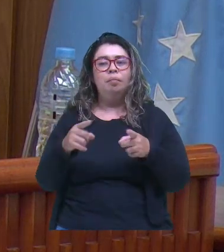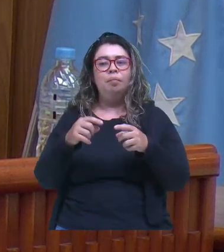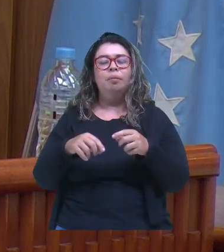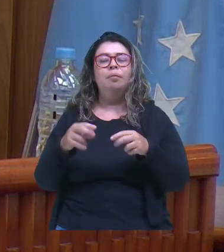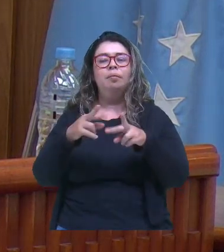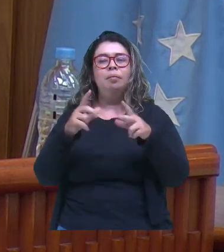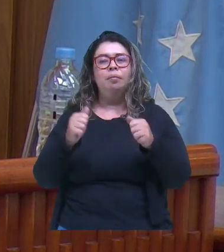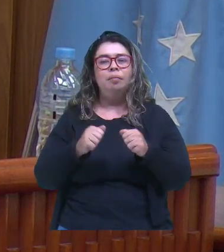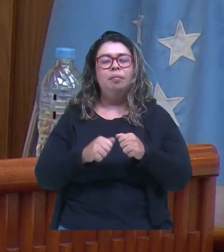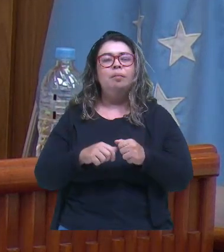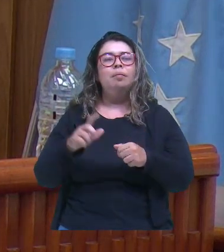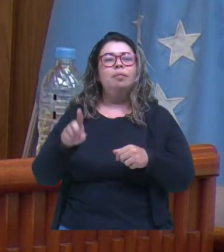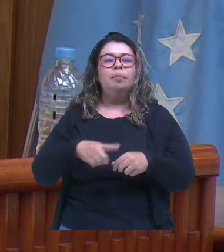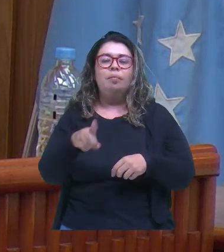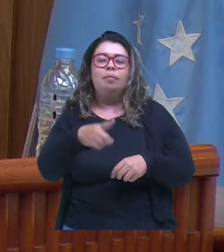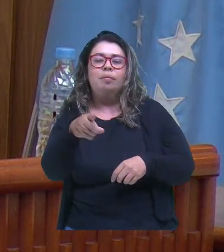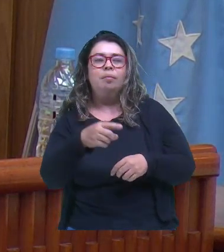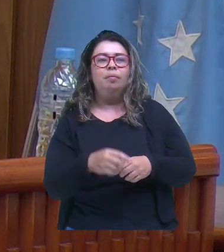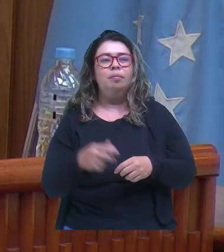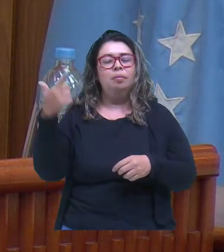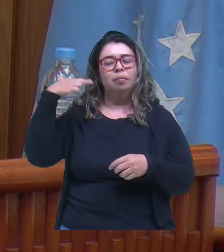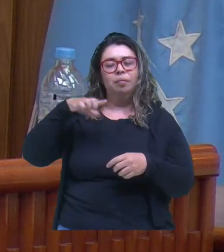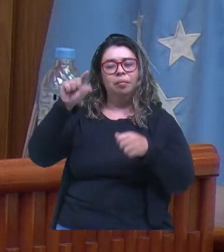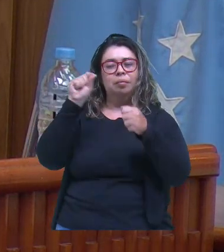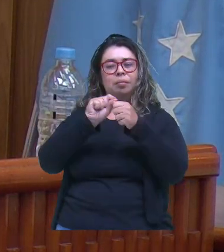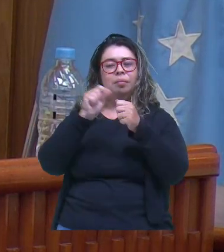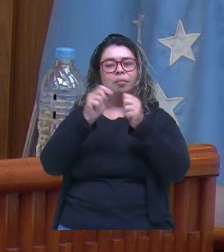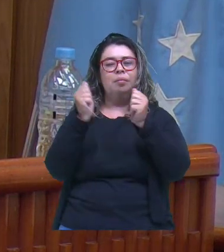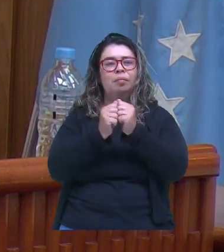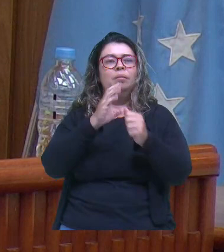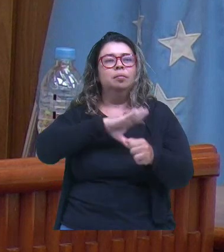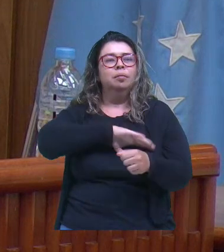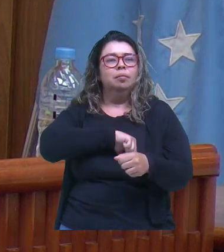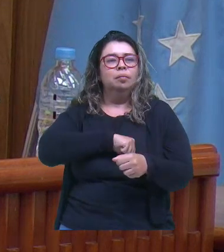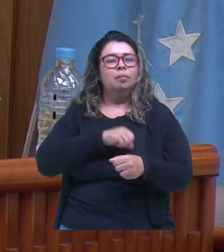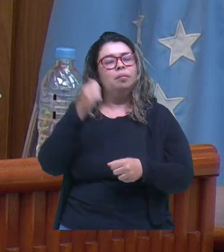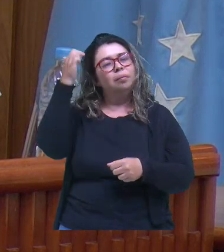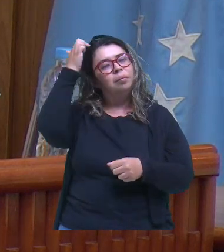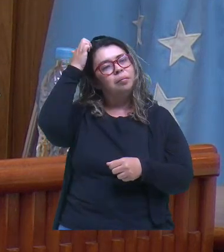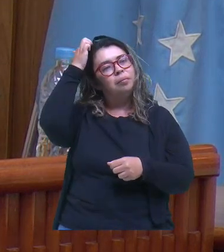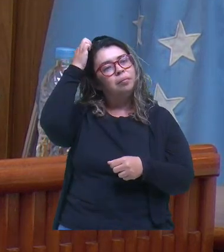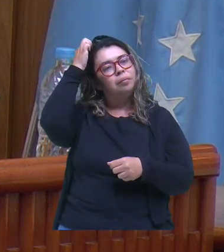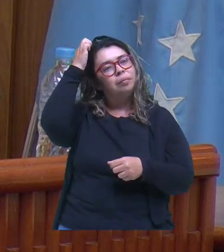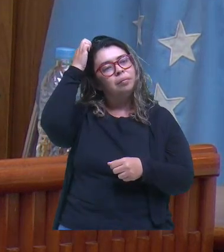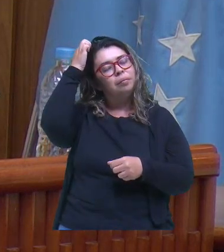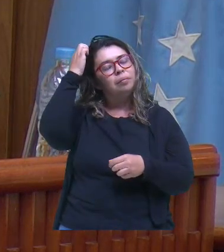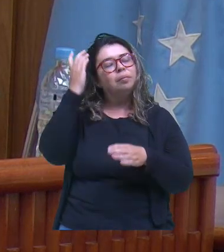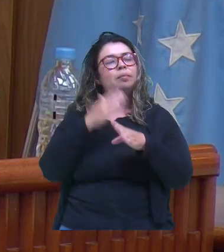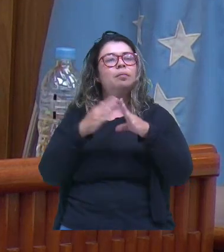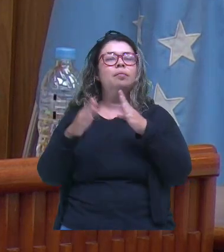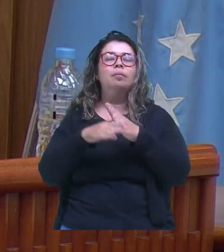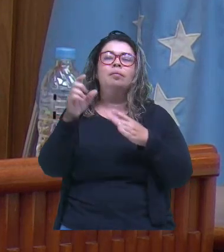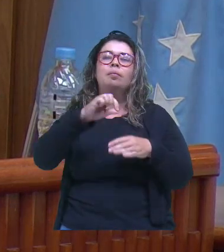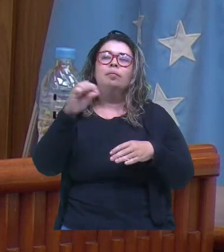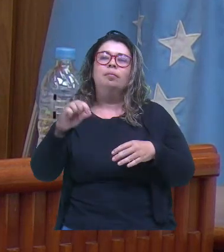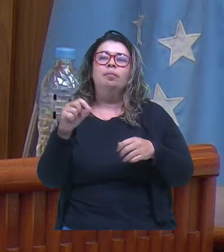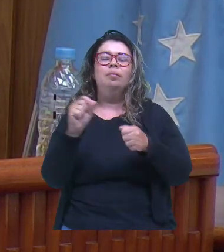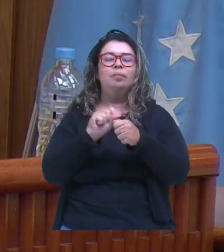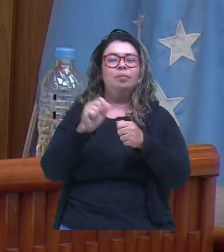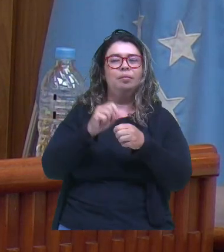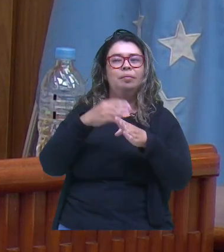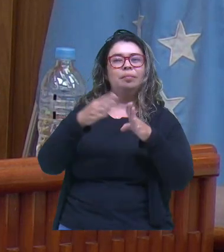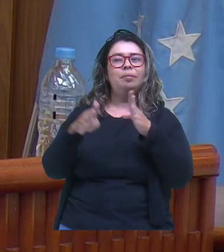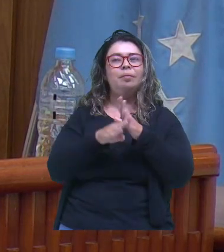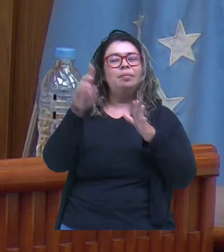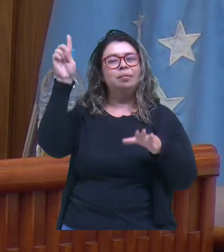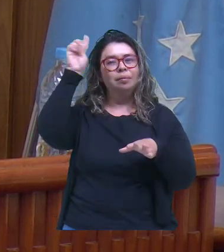verdadeiramente infinitos. Continuem fazendo com amor, com devotamento, tudo aquilo que vocês fazem todos os